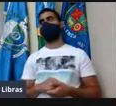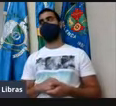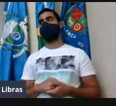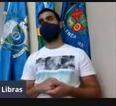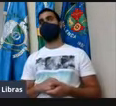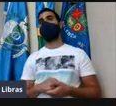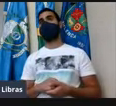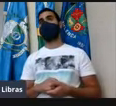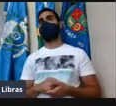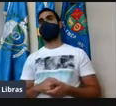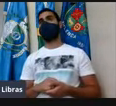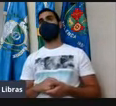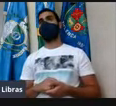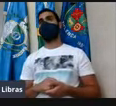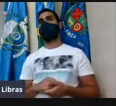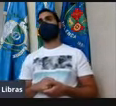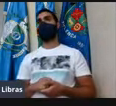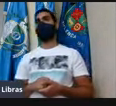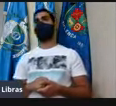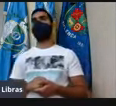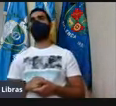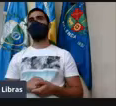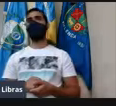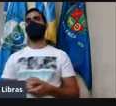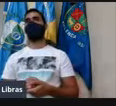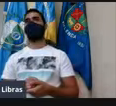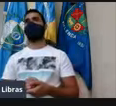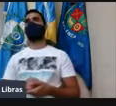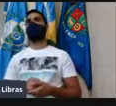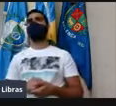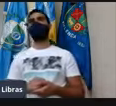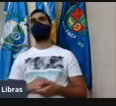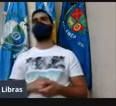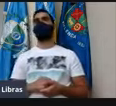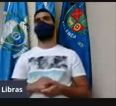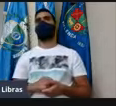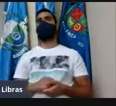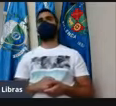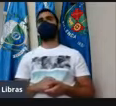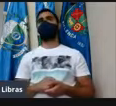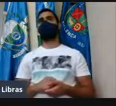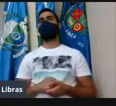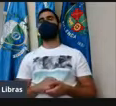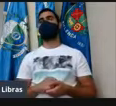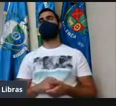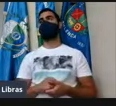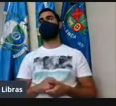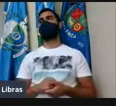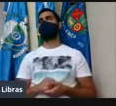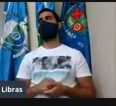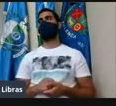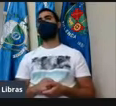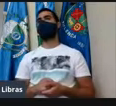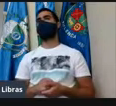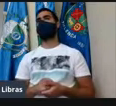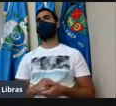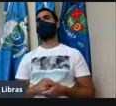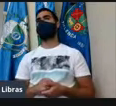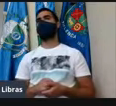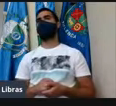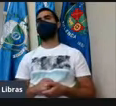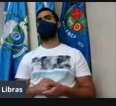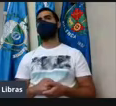seguindo a inscrição da tribuna. Seguindo a inscrição da tribuna do último sorteio da última